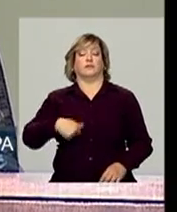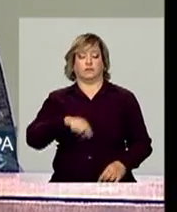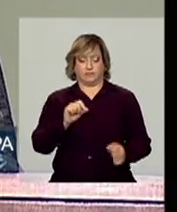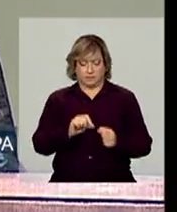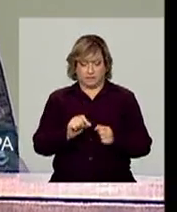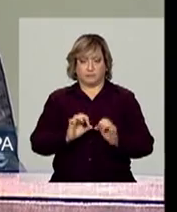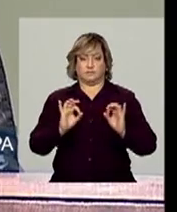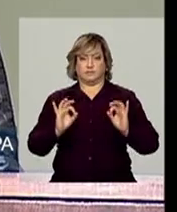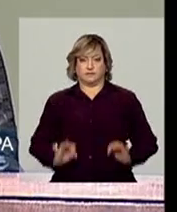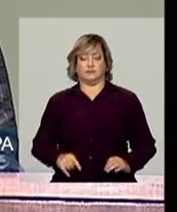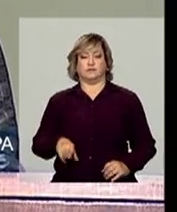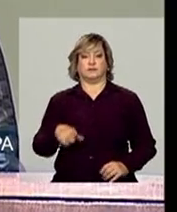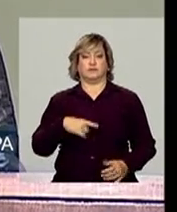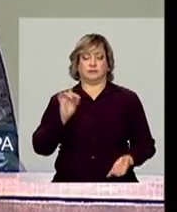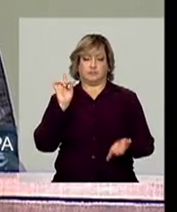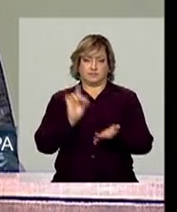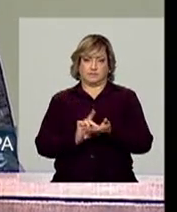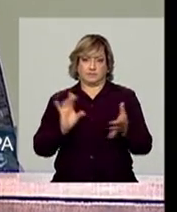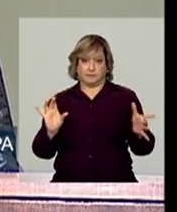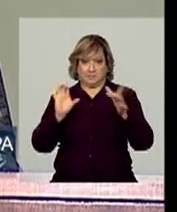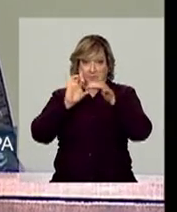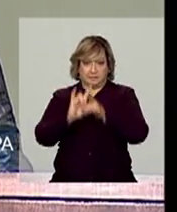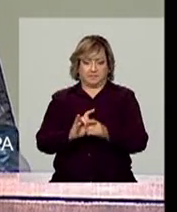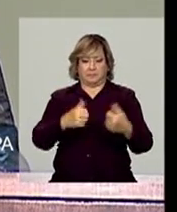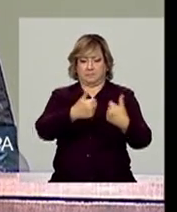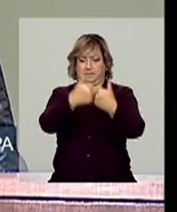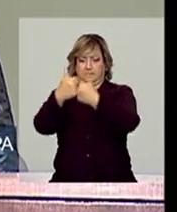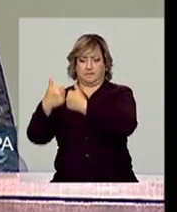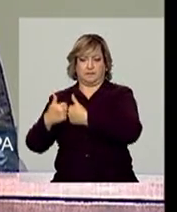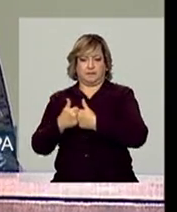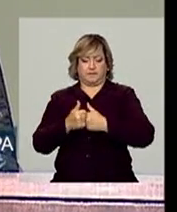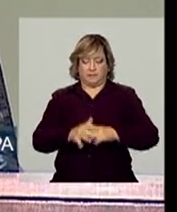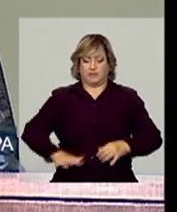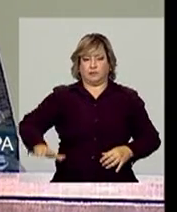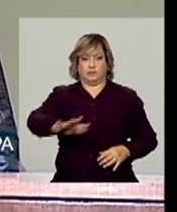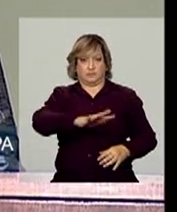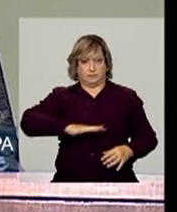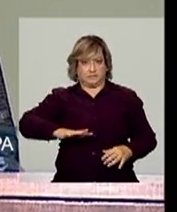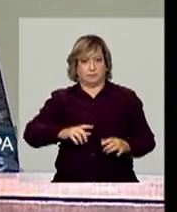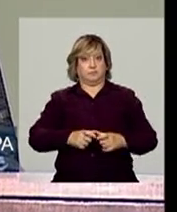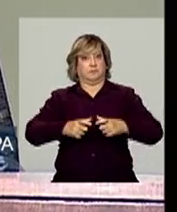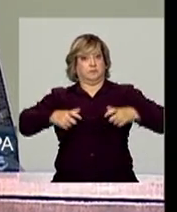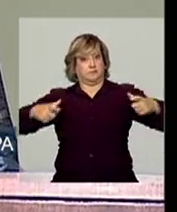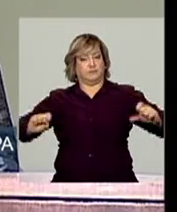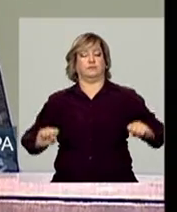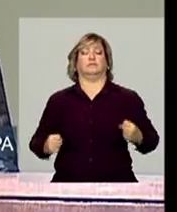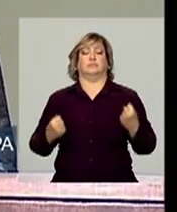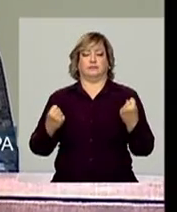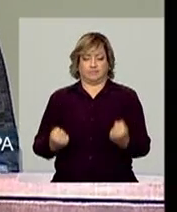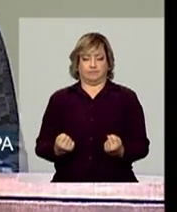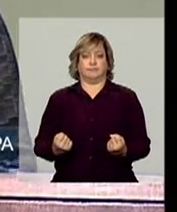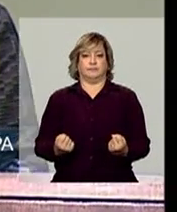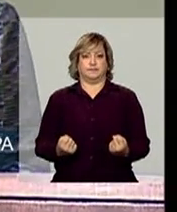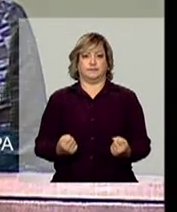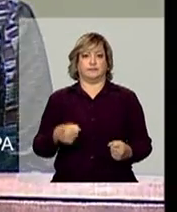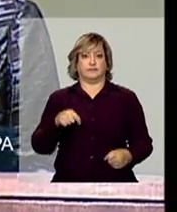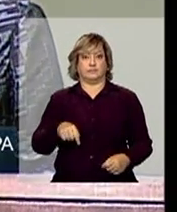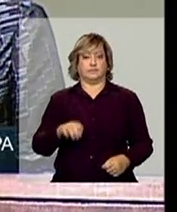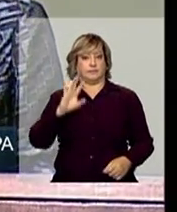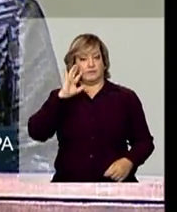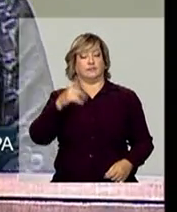cooperação, dos laços regionais, ampliando e fortalecendo.